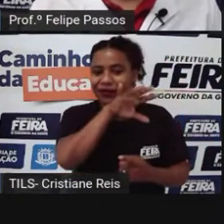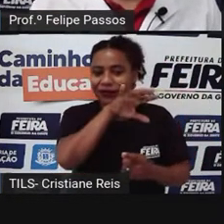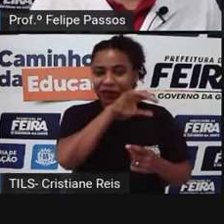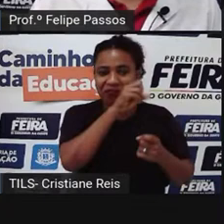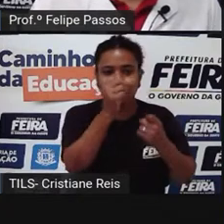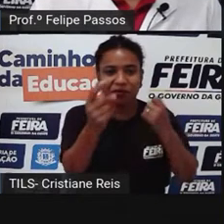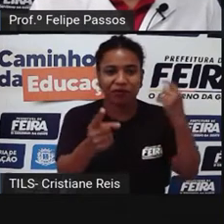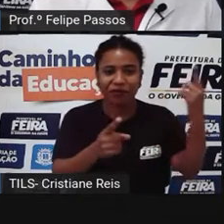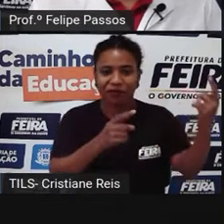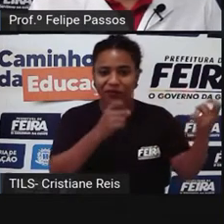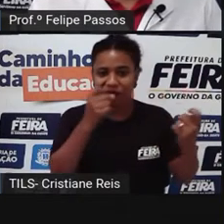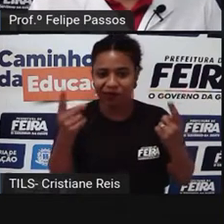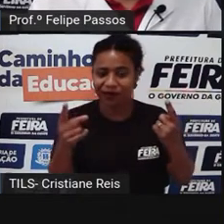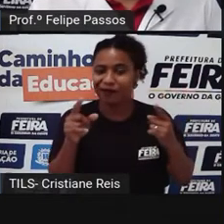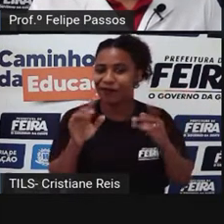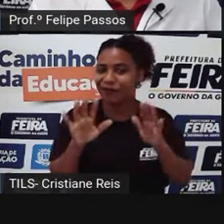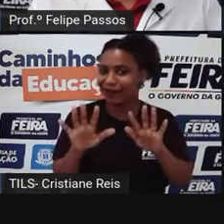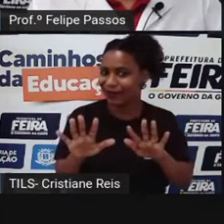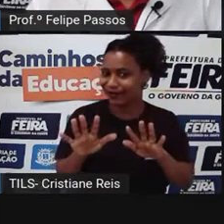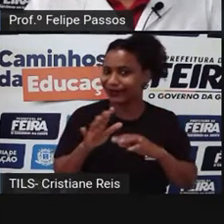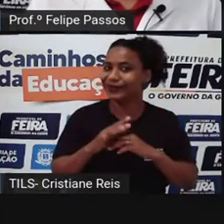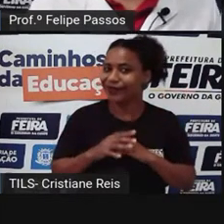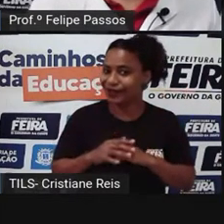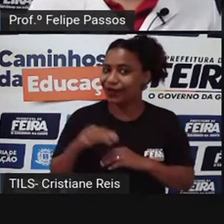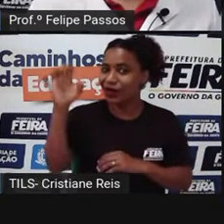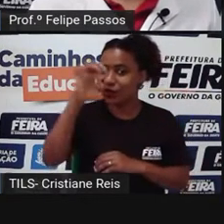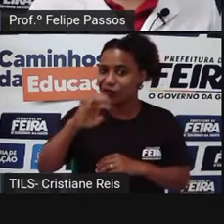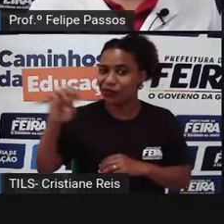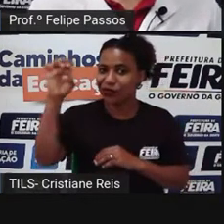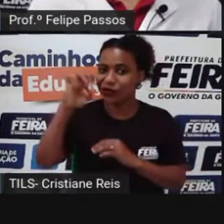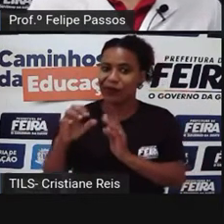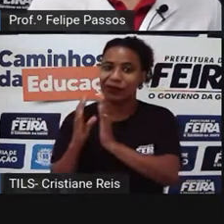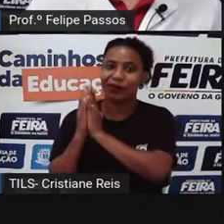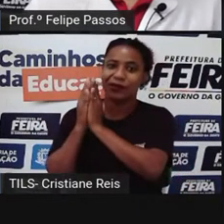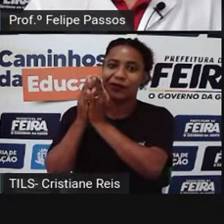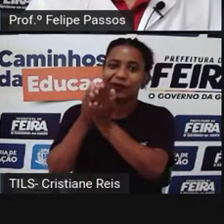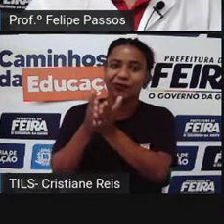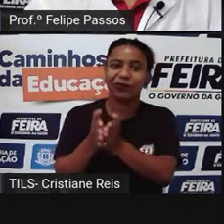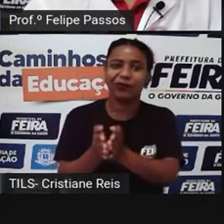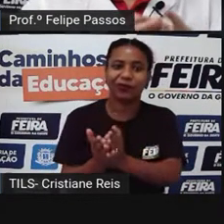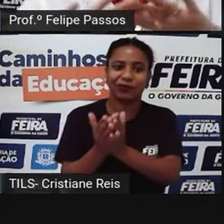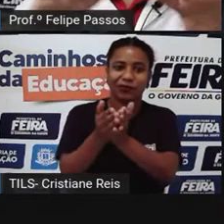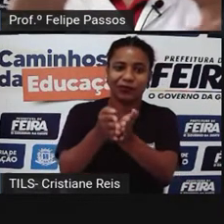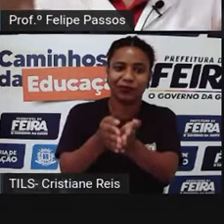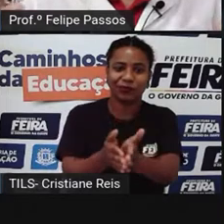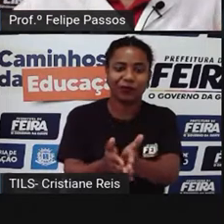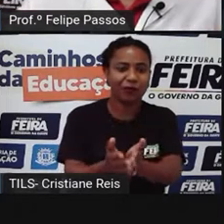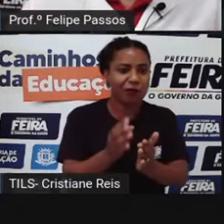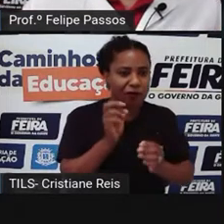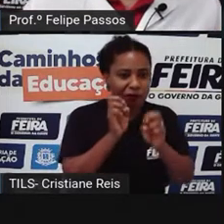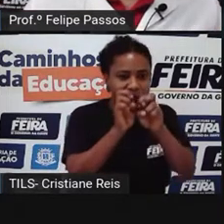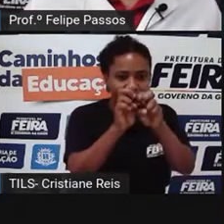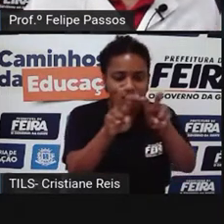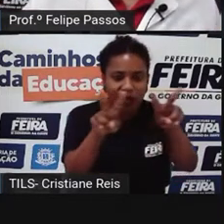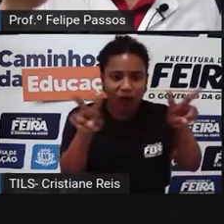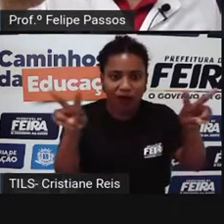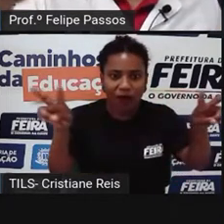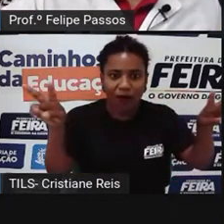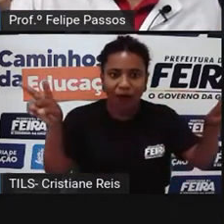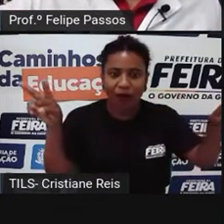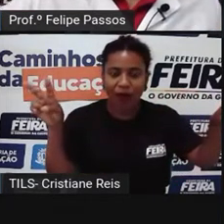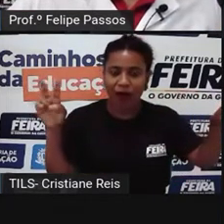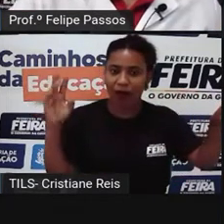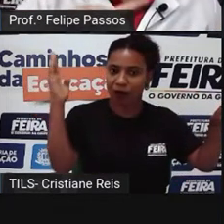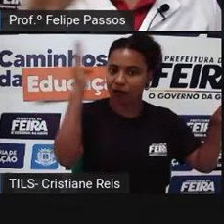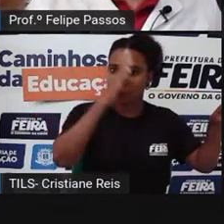Europa chega no Brasil, imagina o susto deles ao se depararem com aquela floresta exuberante, onde